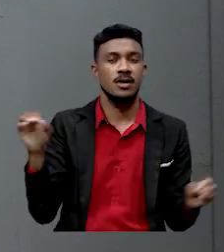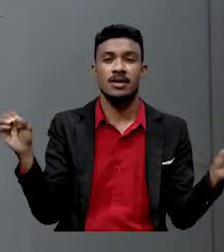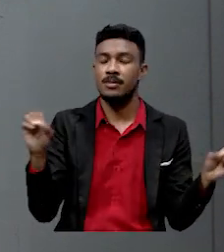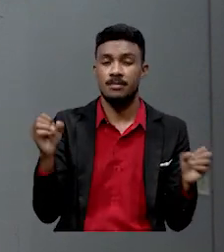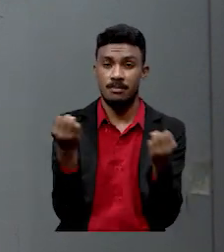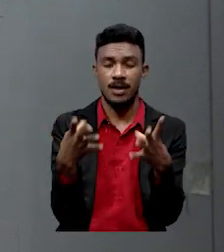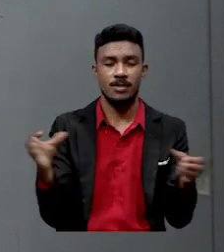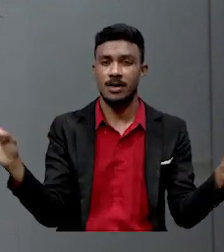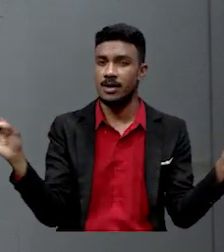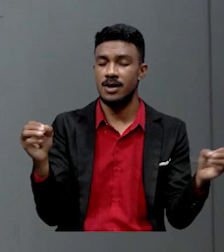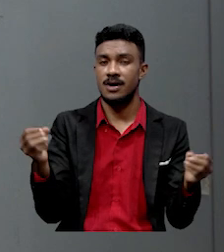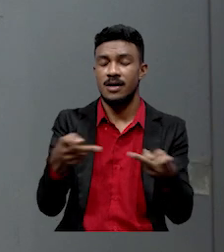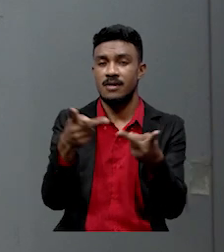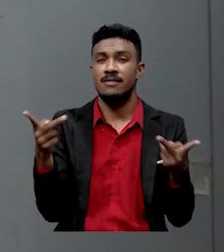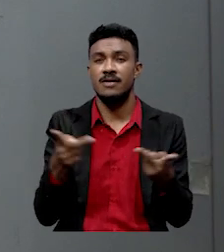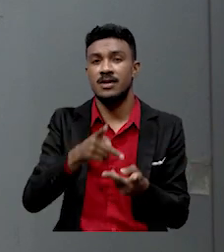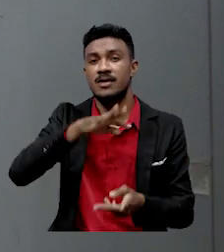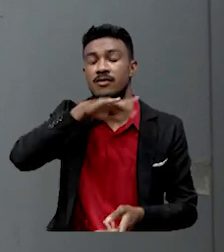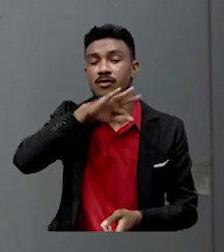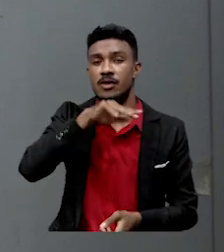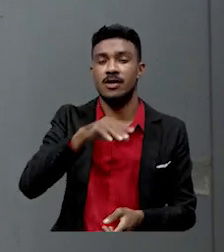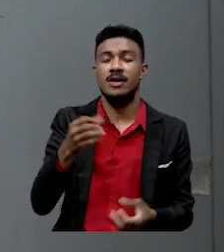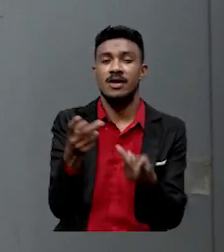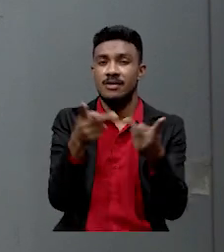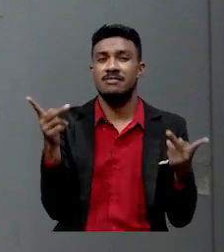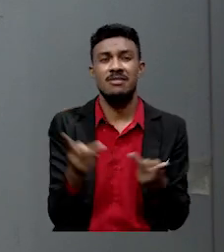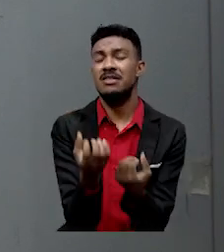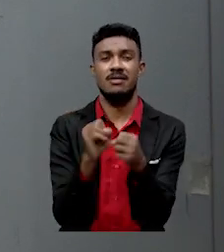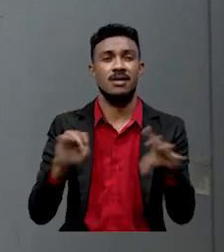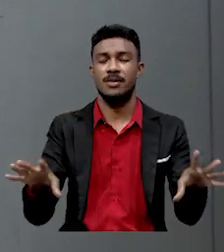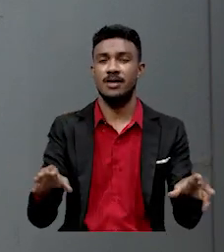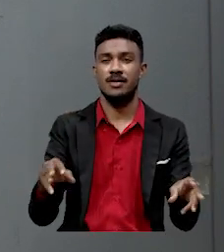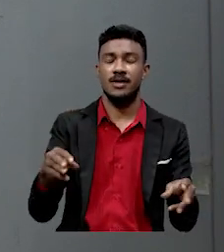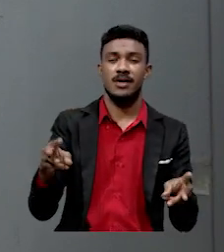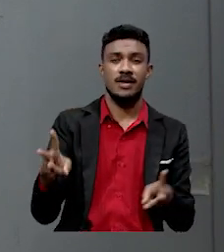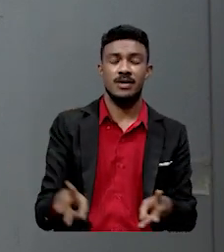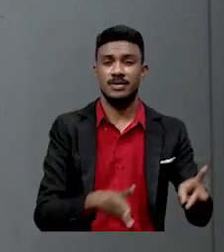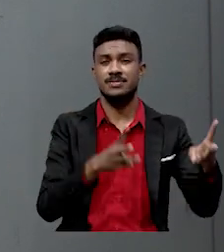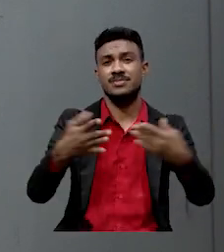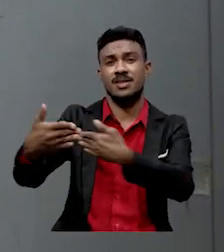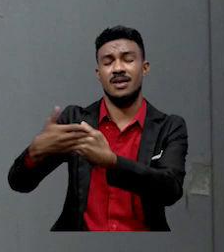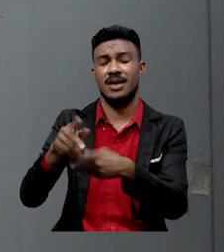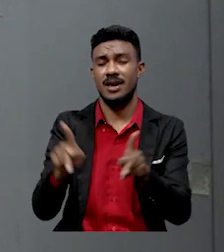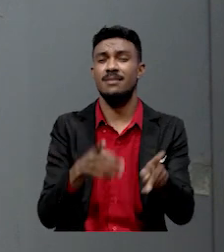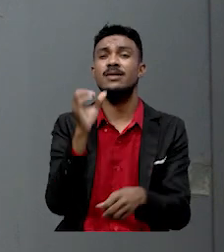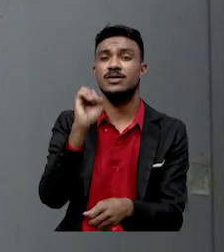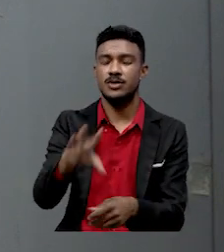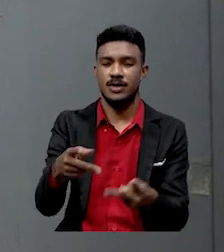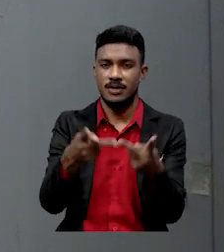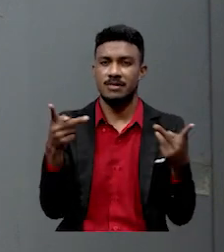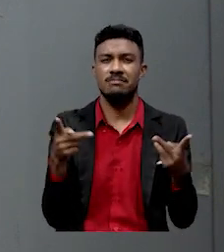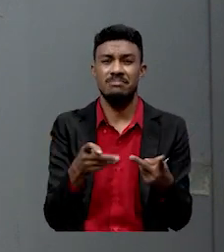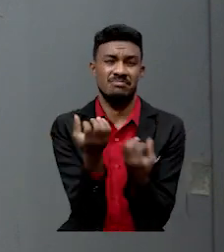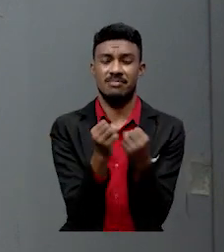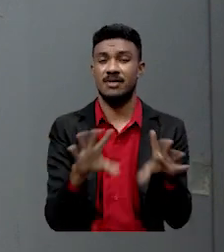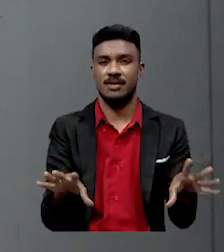lisu. Barak soe iha fatin sira arbiru. Ate ke istrada protokolumus e mas si soe lisu arbiru. E mas